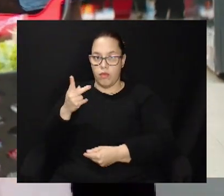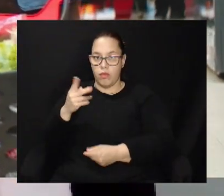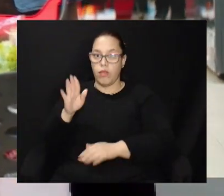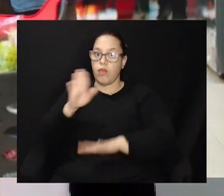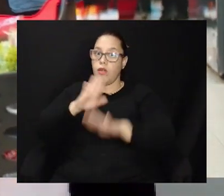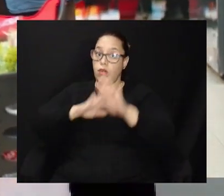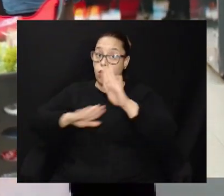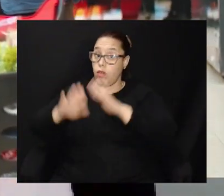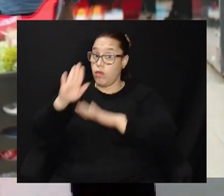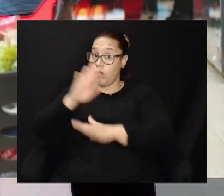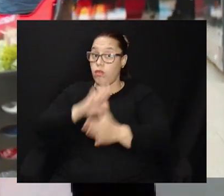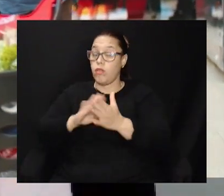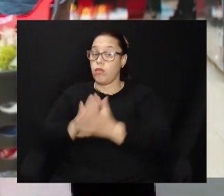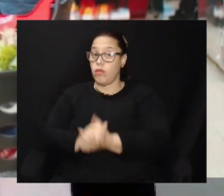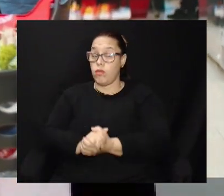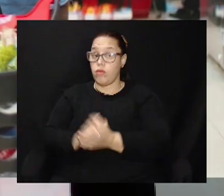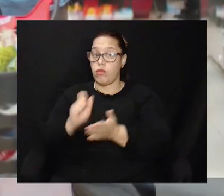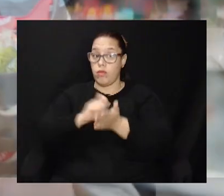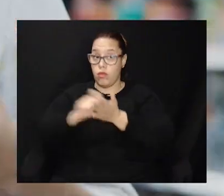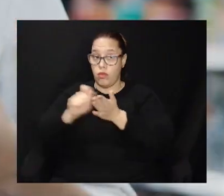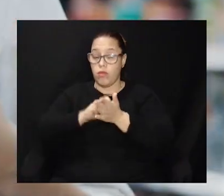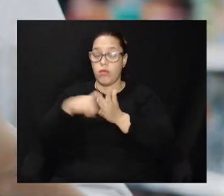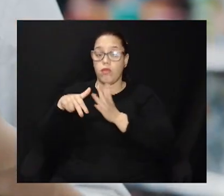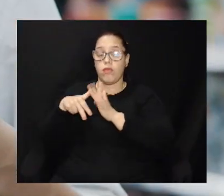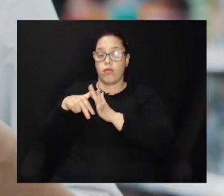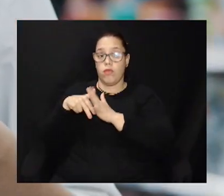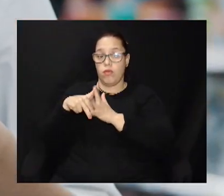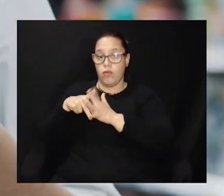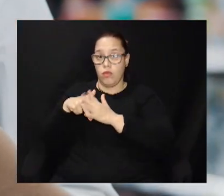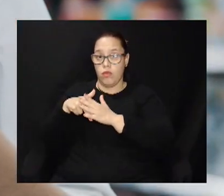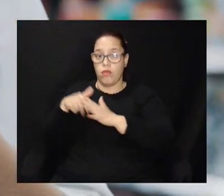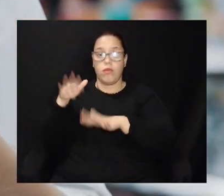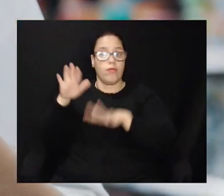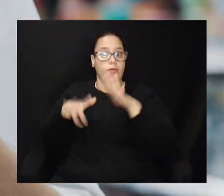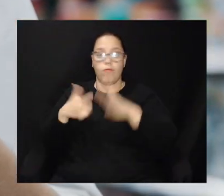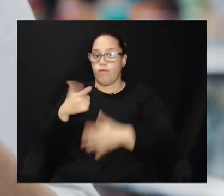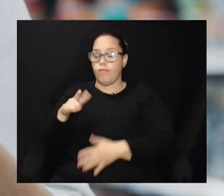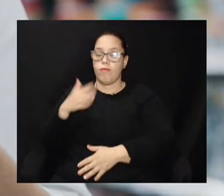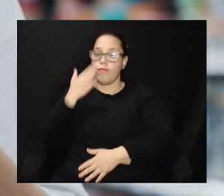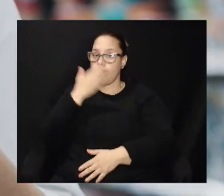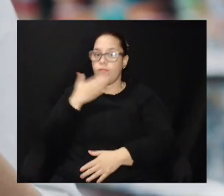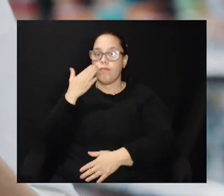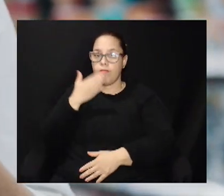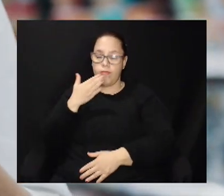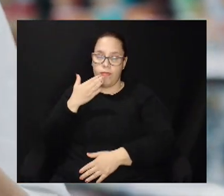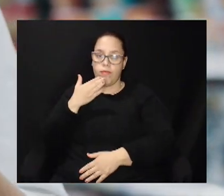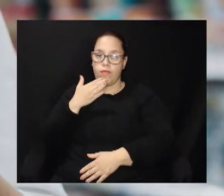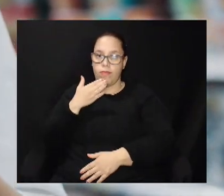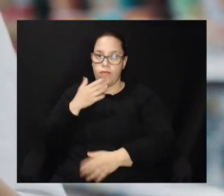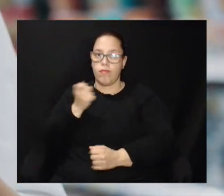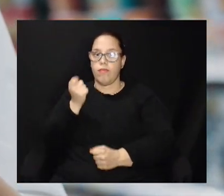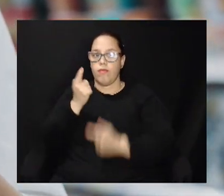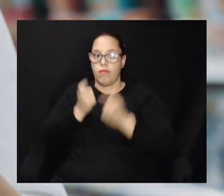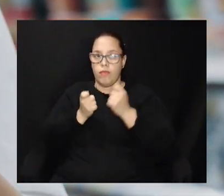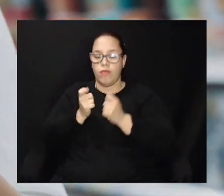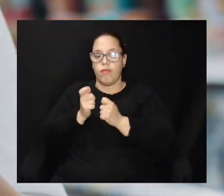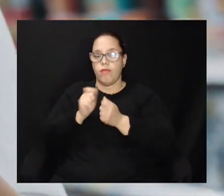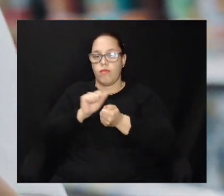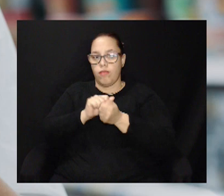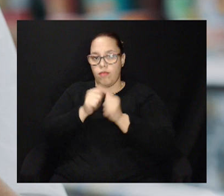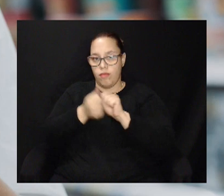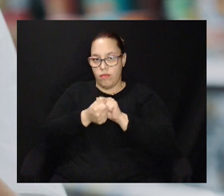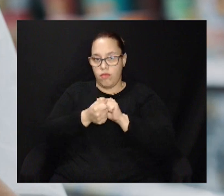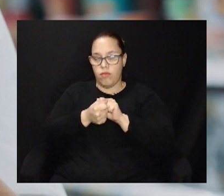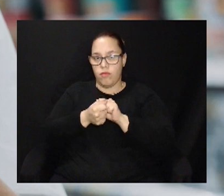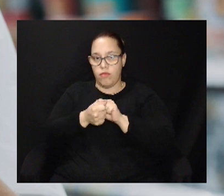quando eu vou prescrever para algum paciente, porque às vezes ele não tem açúcar, mas ele é colocado, então, por exemplo, a composição dele tem um pouco mais de gordura,